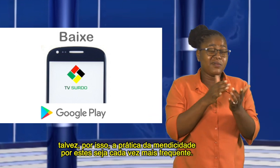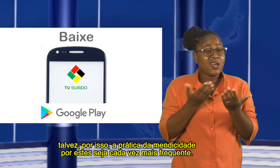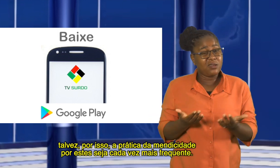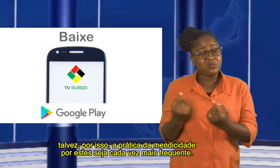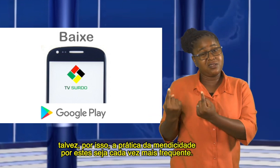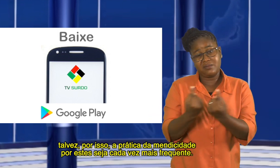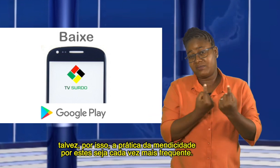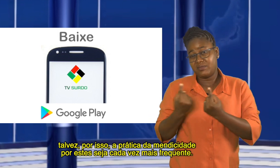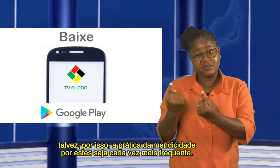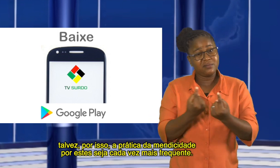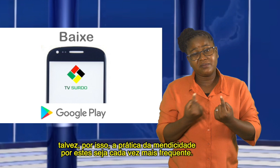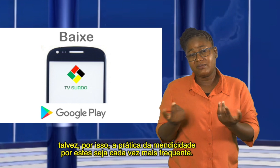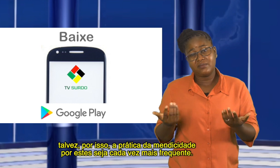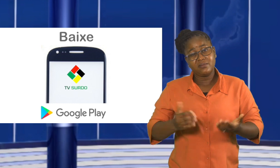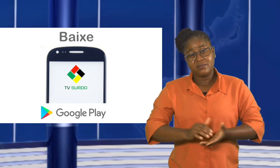mais frequente.